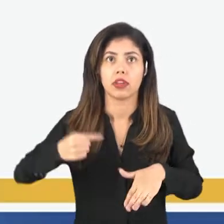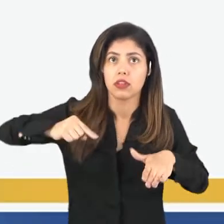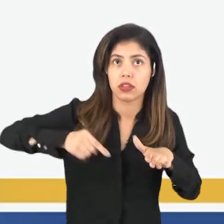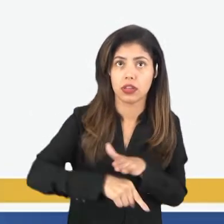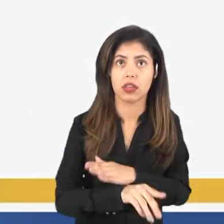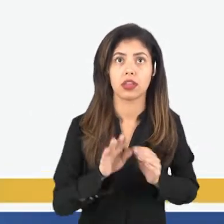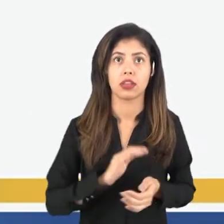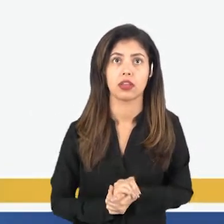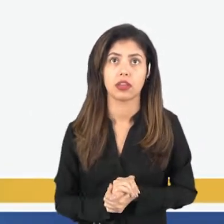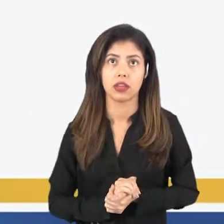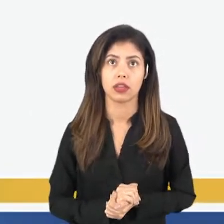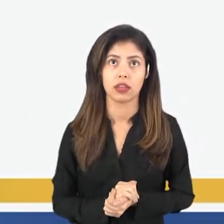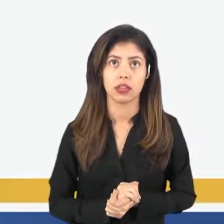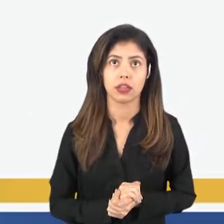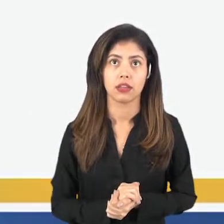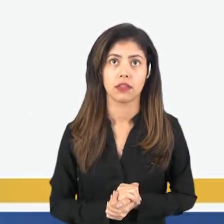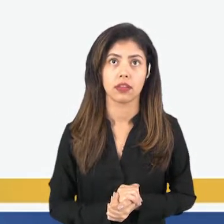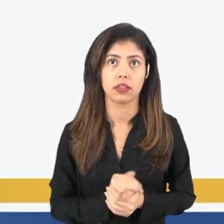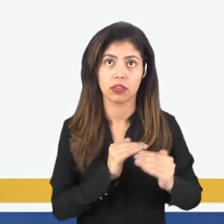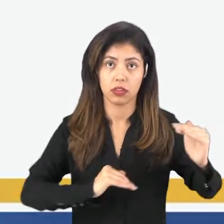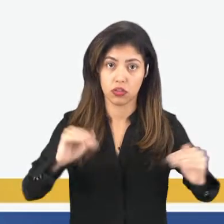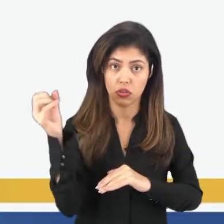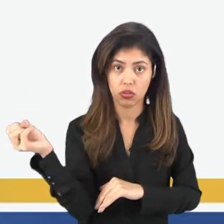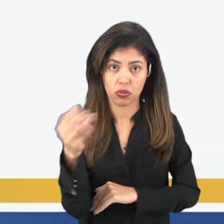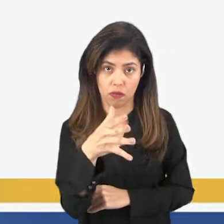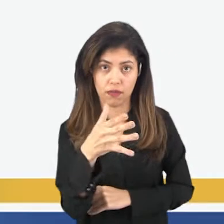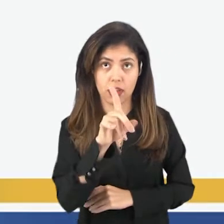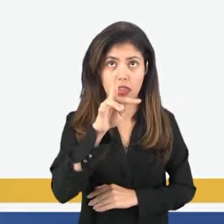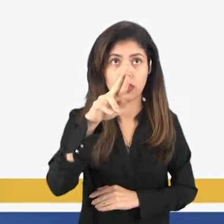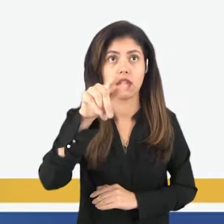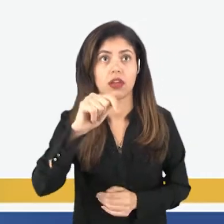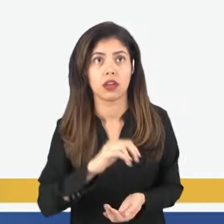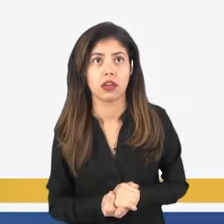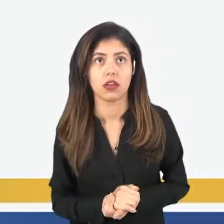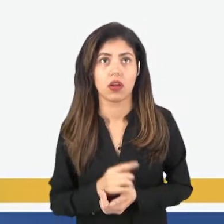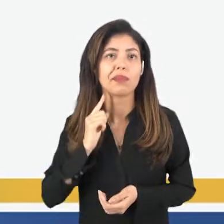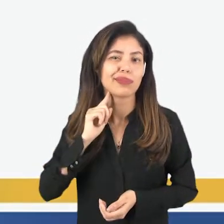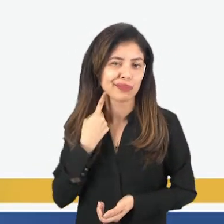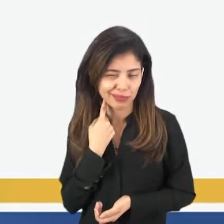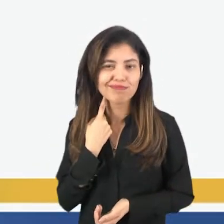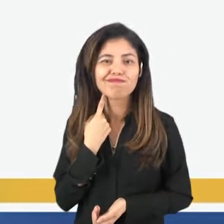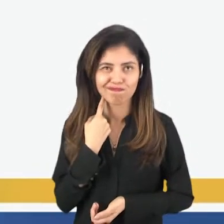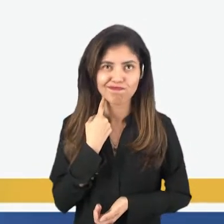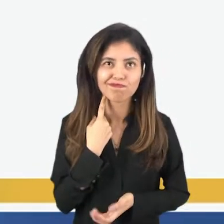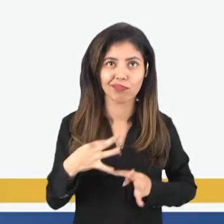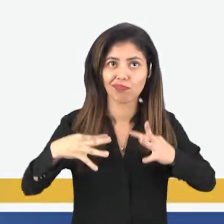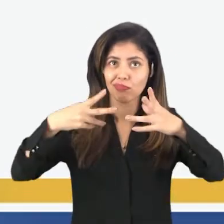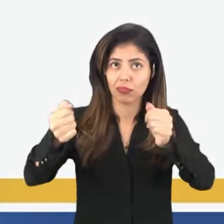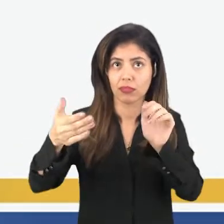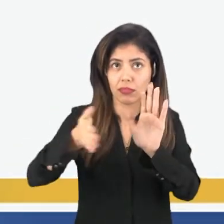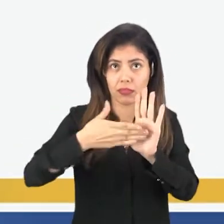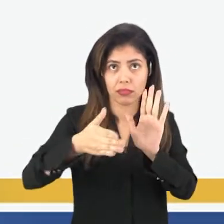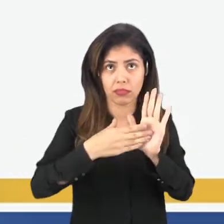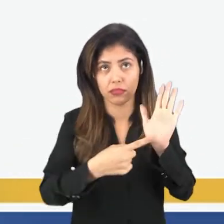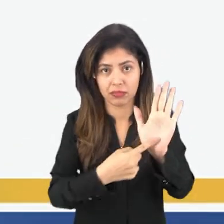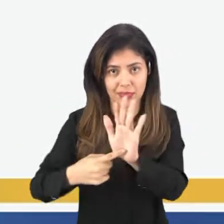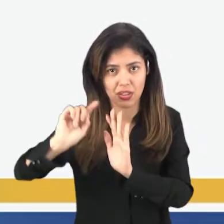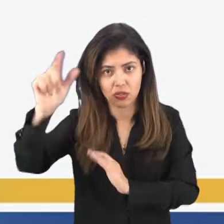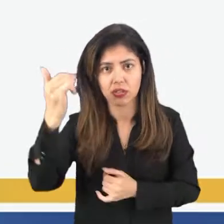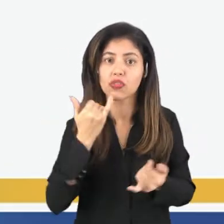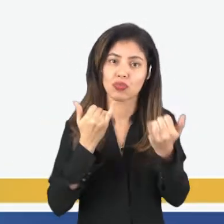difundida e que a eleva em nova categoria, poluindo e colocando em xeque todas as demais